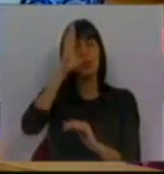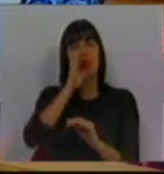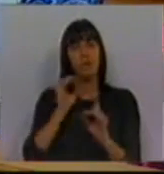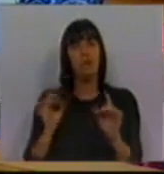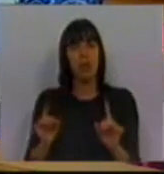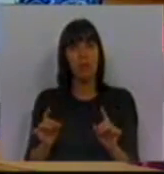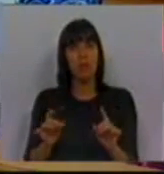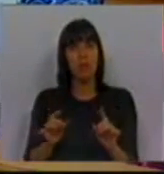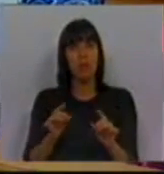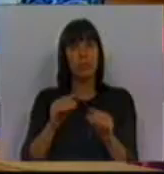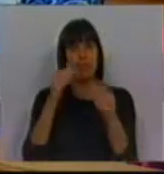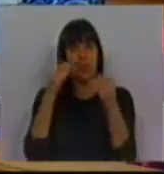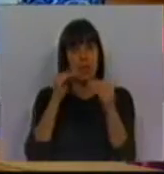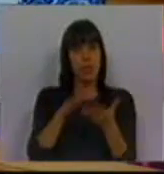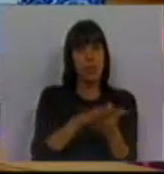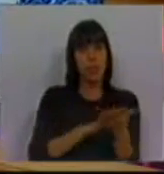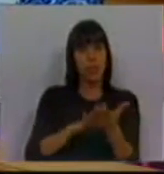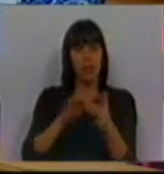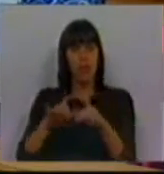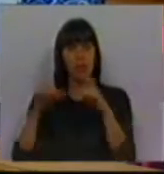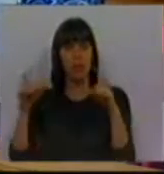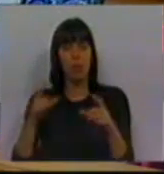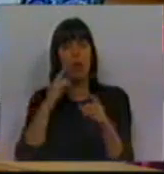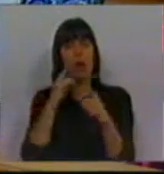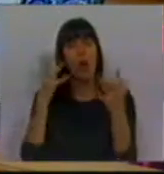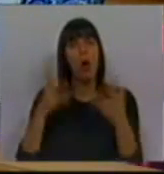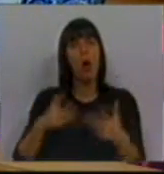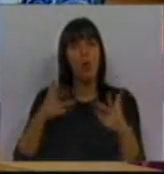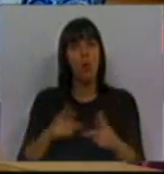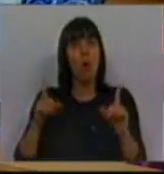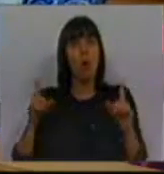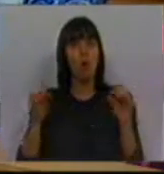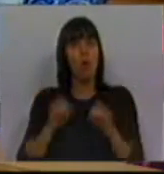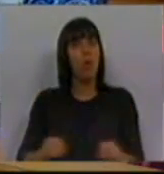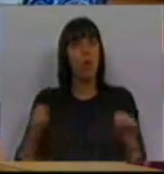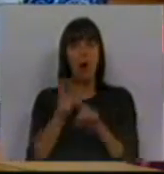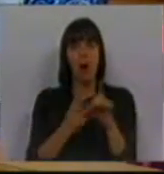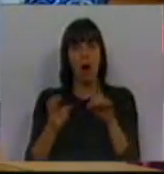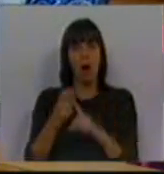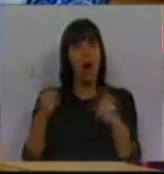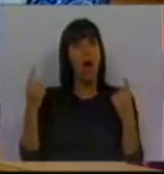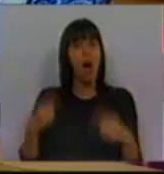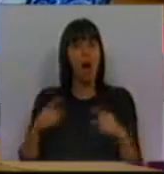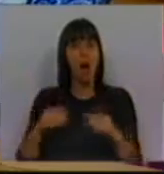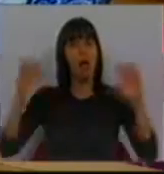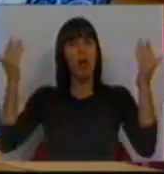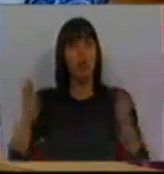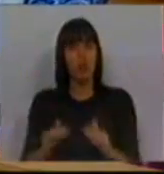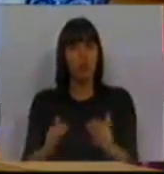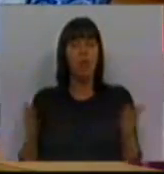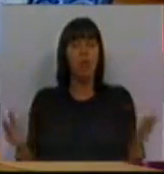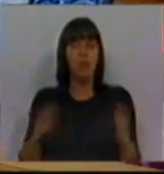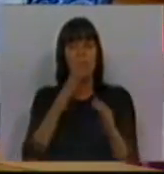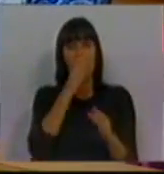que para o ensino básico e secundário, e fazendo as contas, não há um aumento. Há, afinal, uma redução, pois